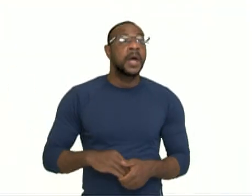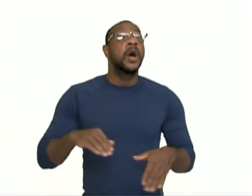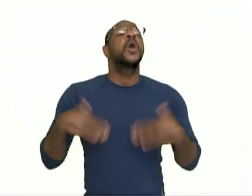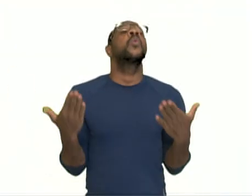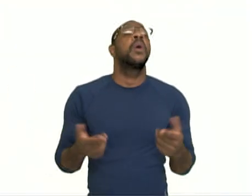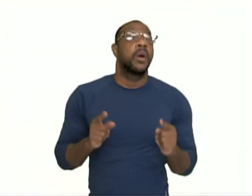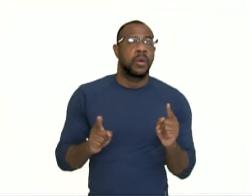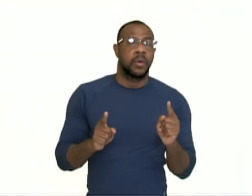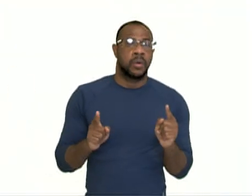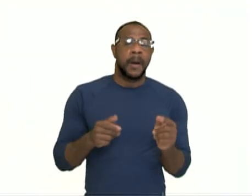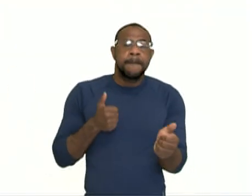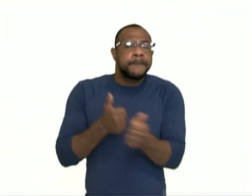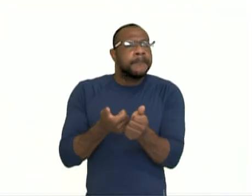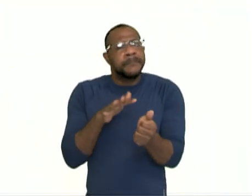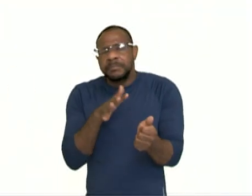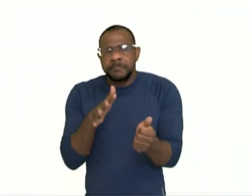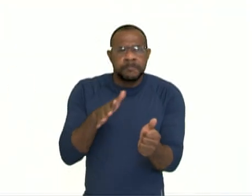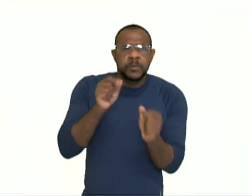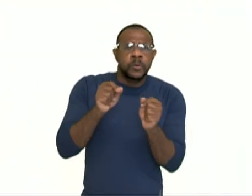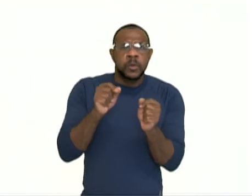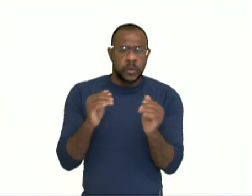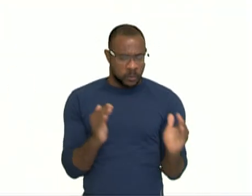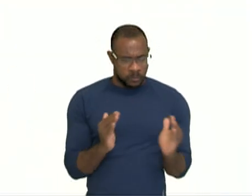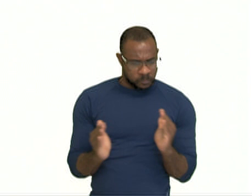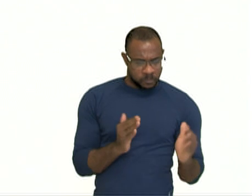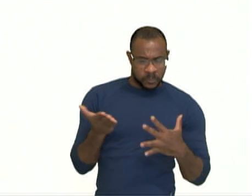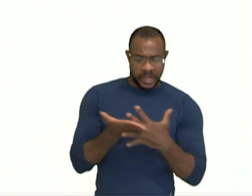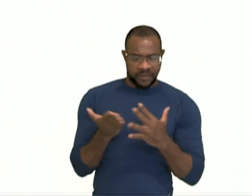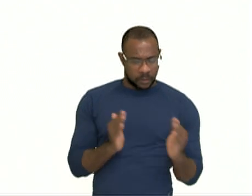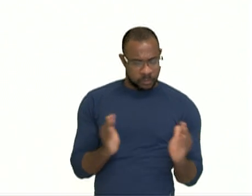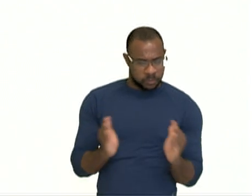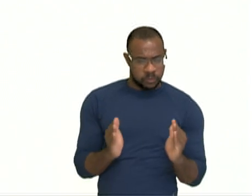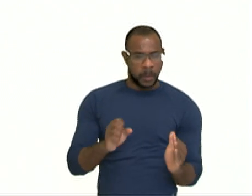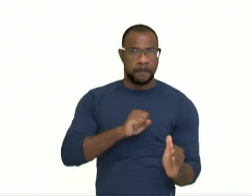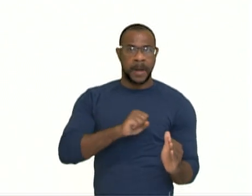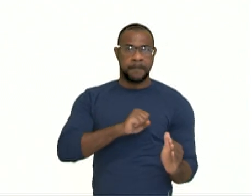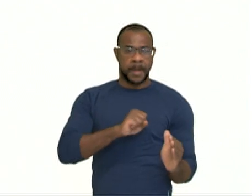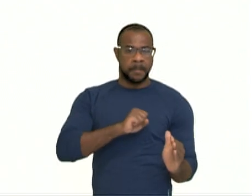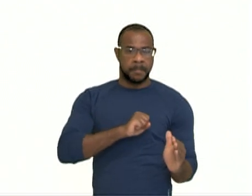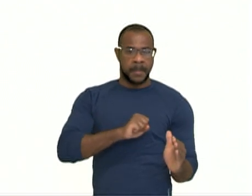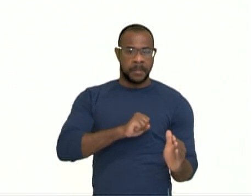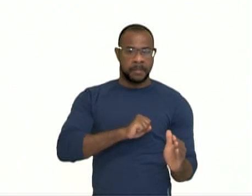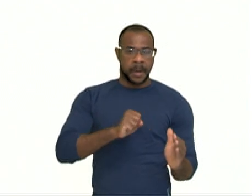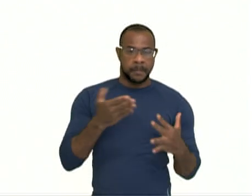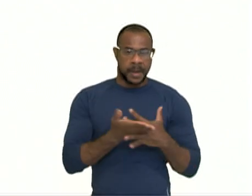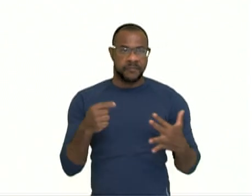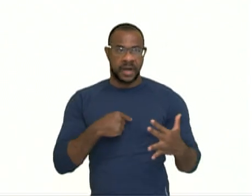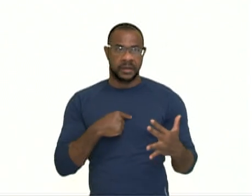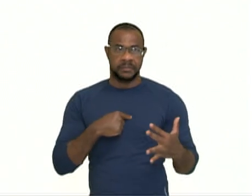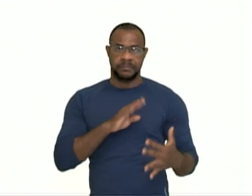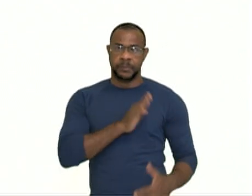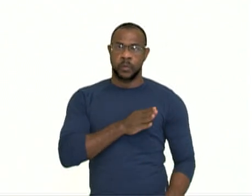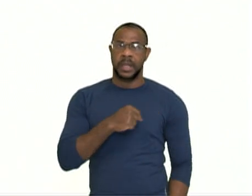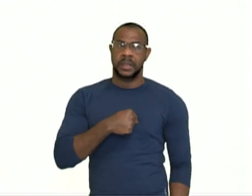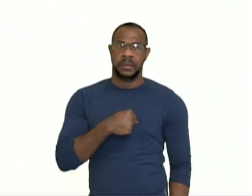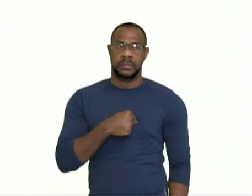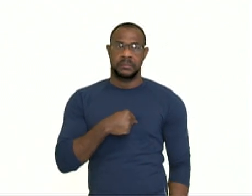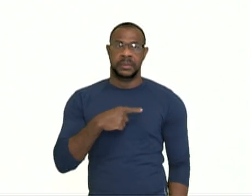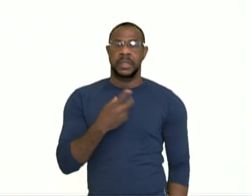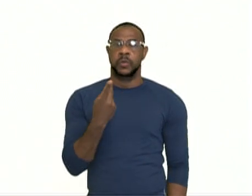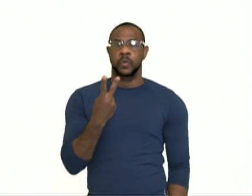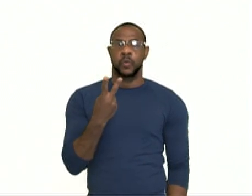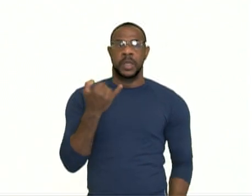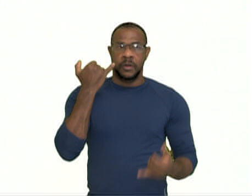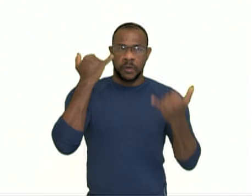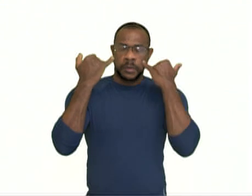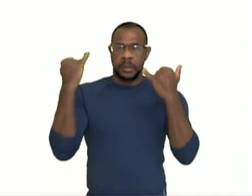é aproximadamente o intervalo de um batimento cardíaco, né? Então ele me deu duas